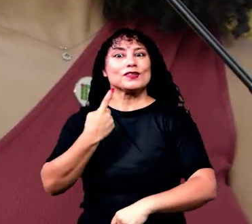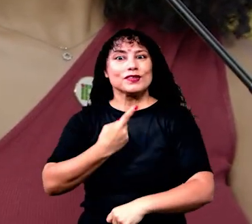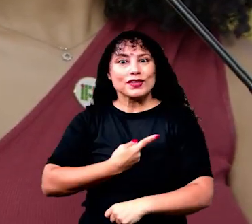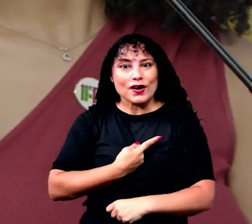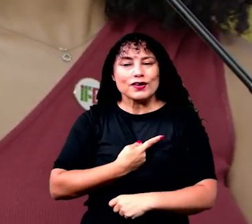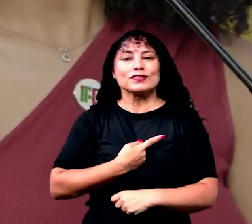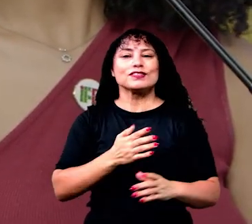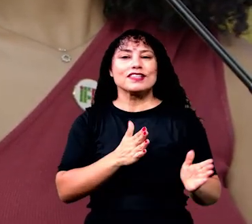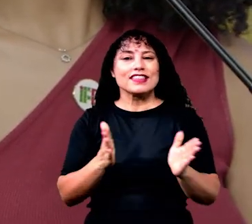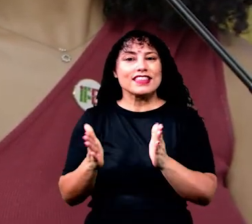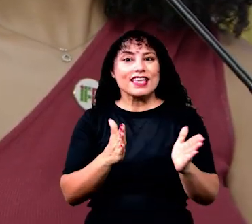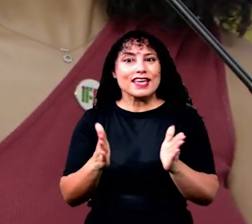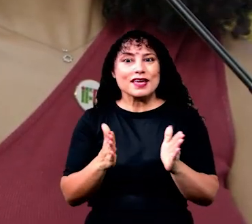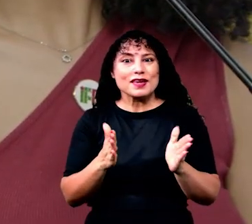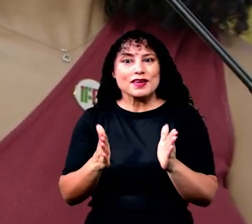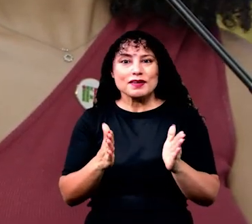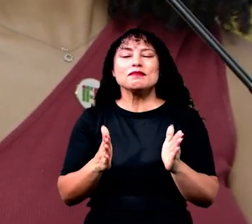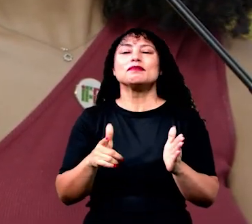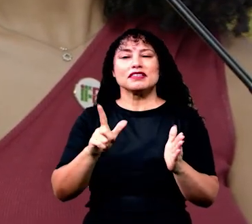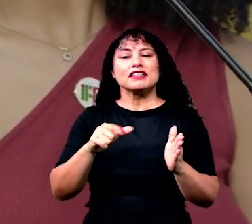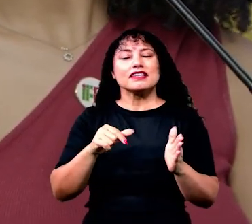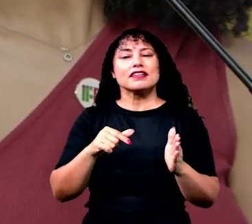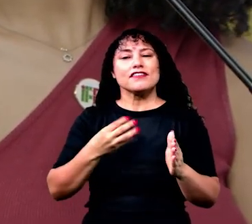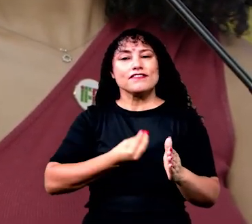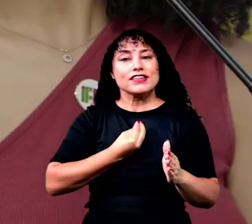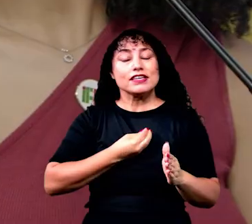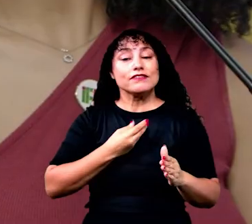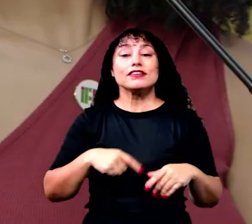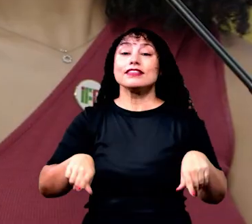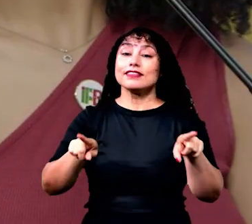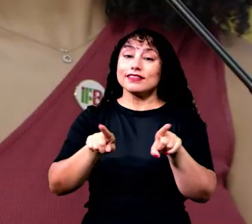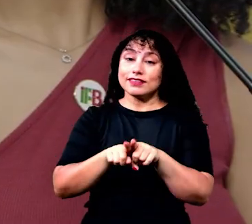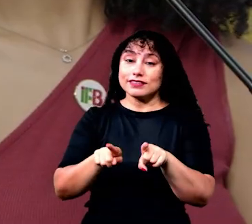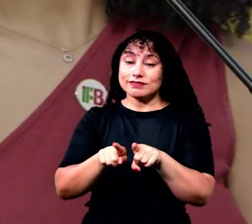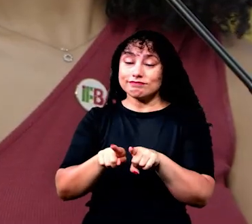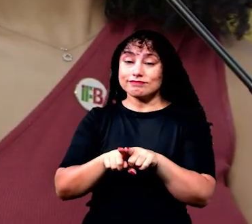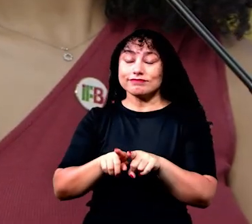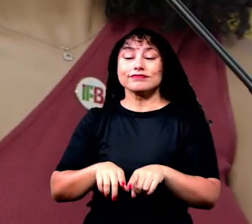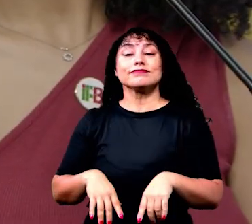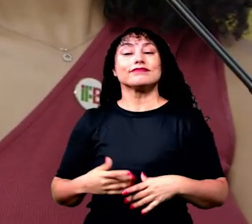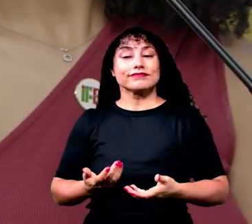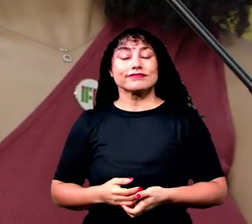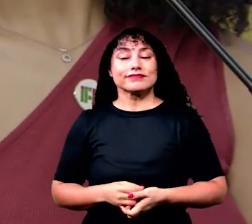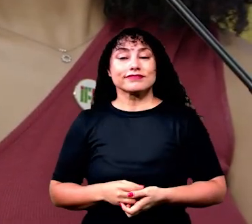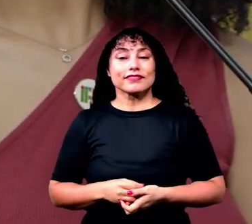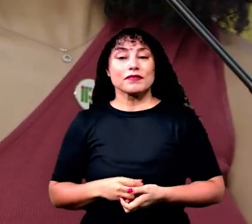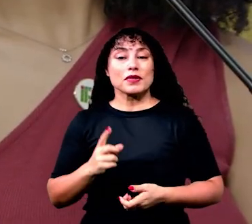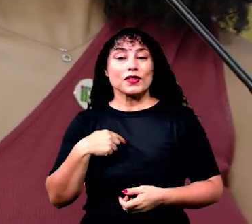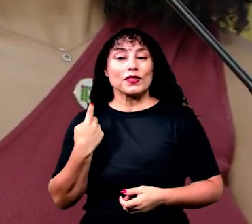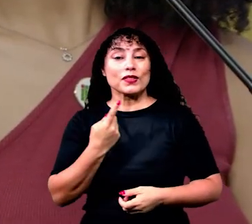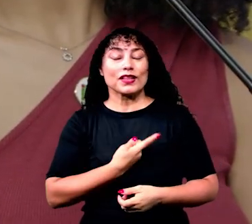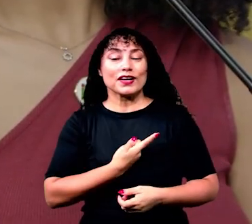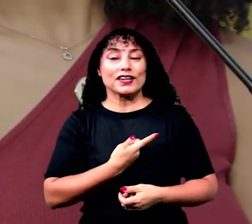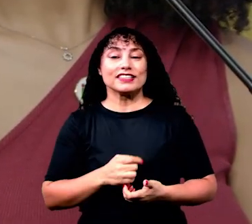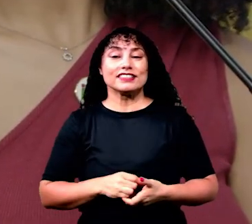né, do nosso tempo, né, do tempo que a gente, vive. Inclusive,